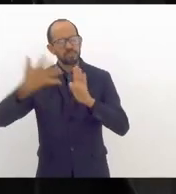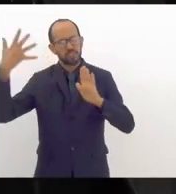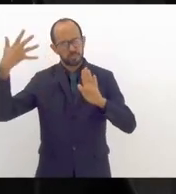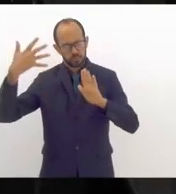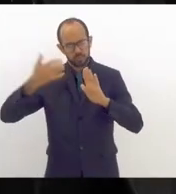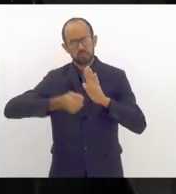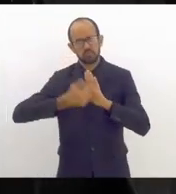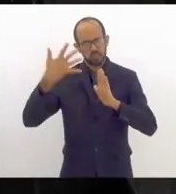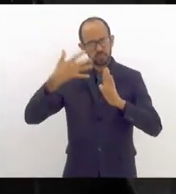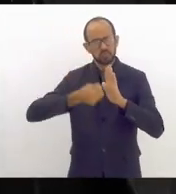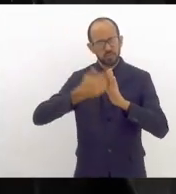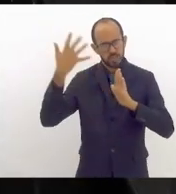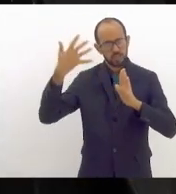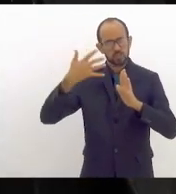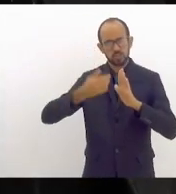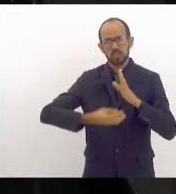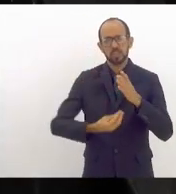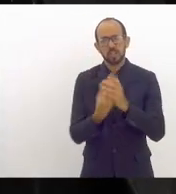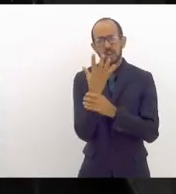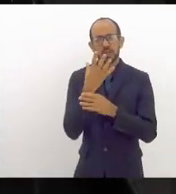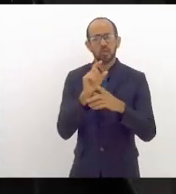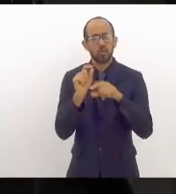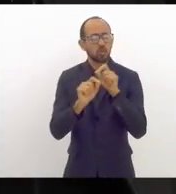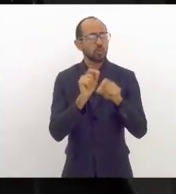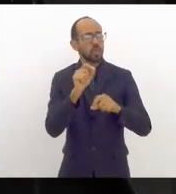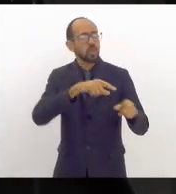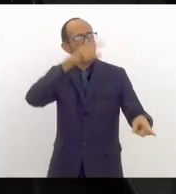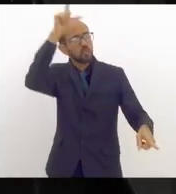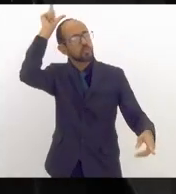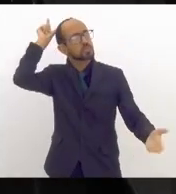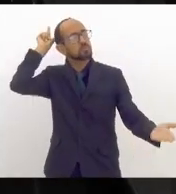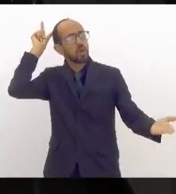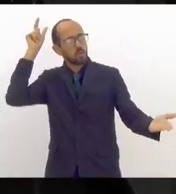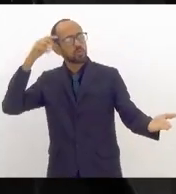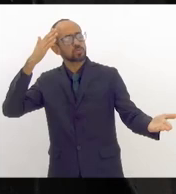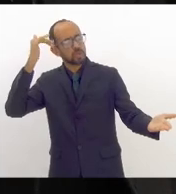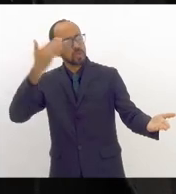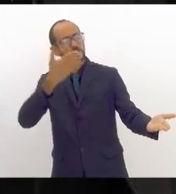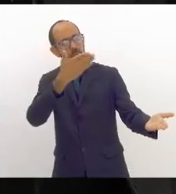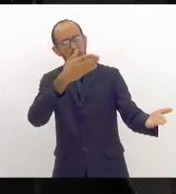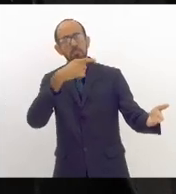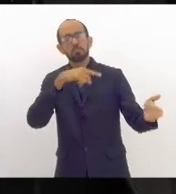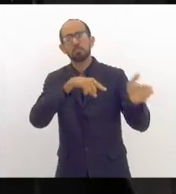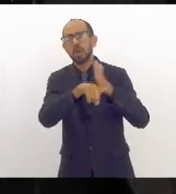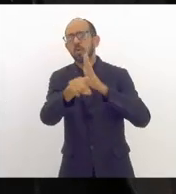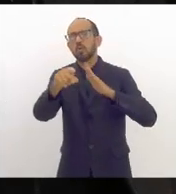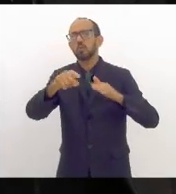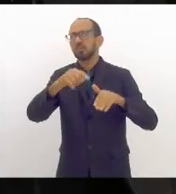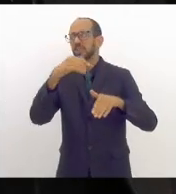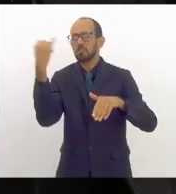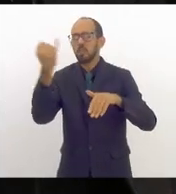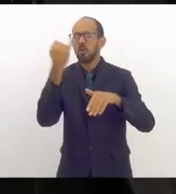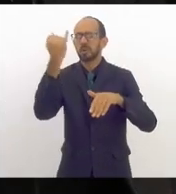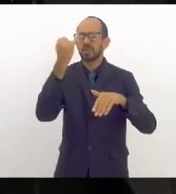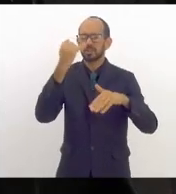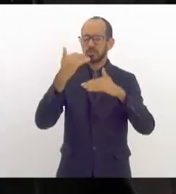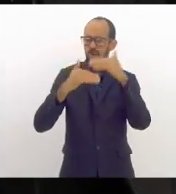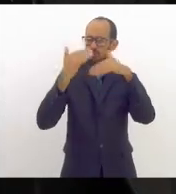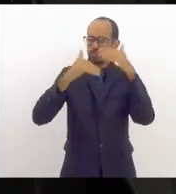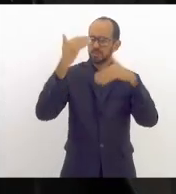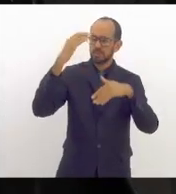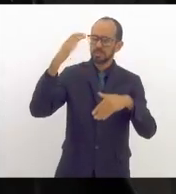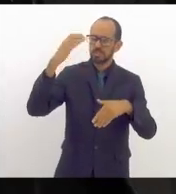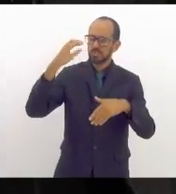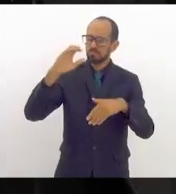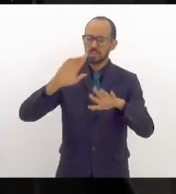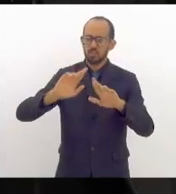que definem Luiz Paulo a pergunta como instrumento fundamental para ciência para o avanço da ciência mas não estamos tratando disso